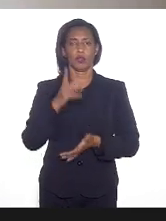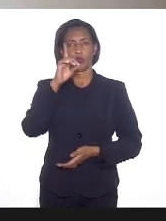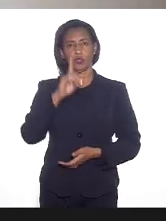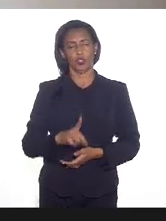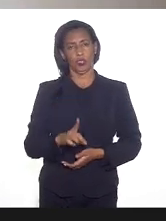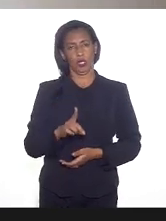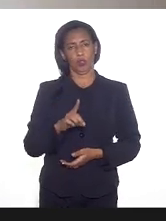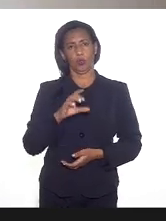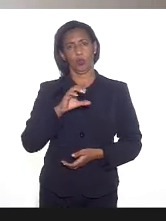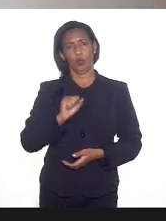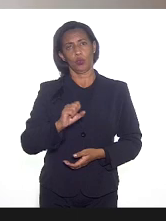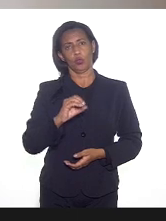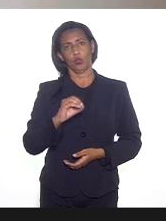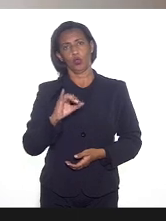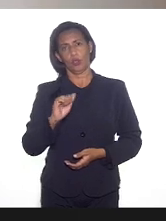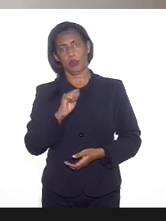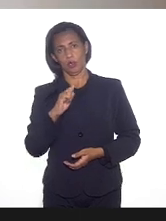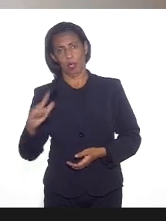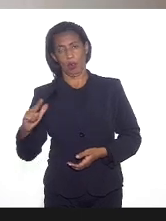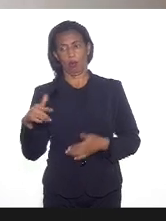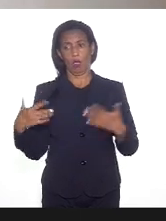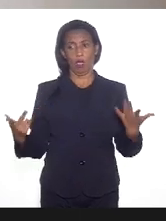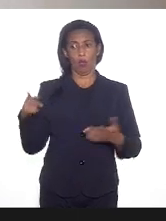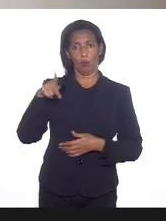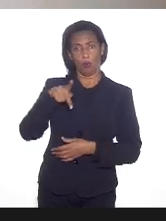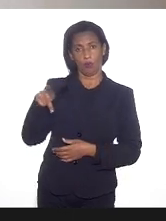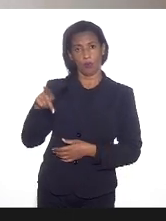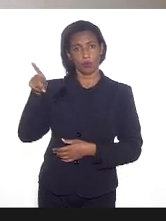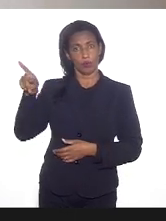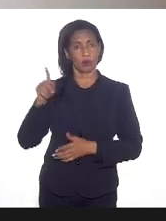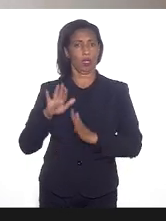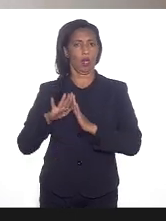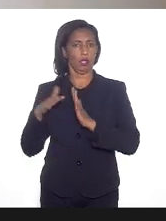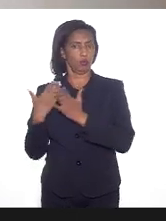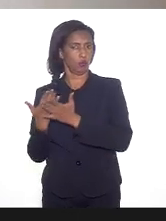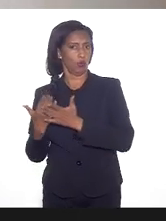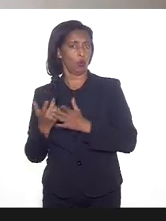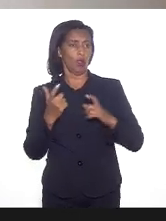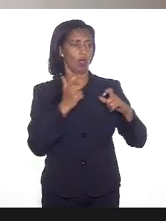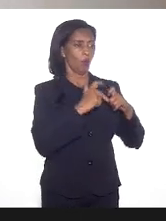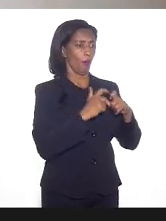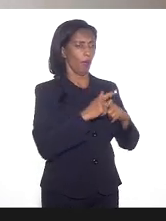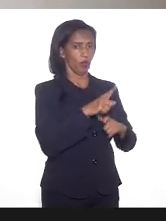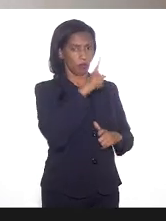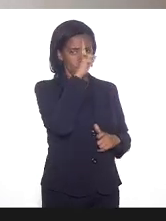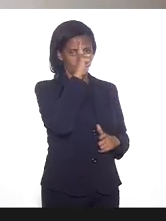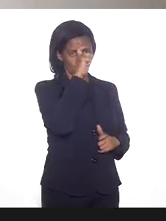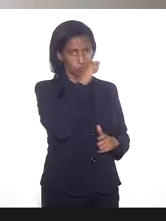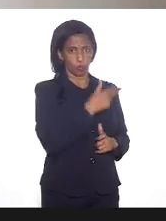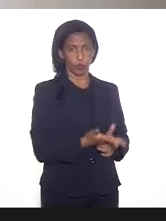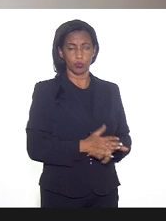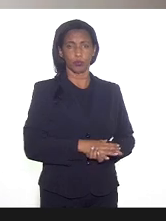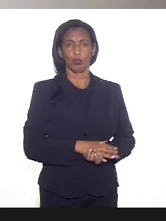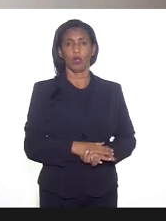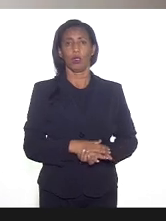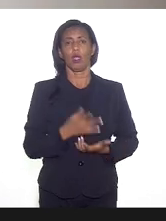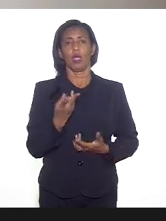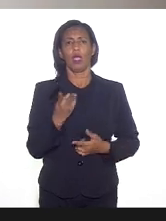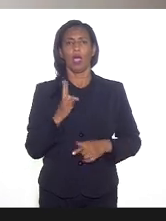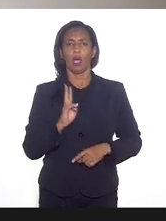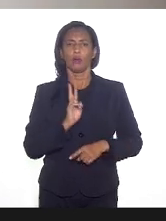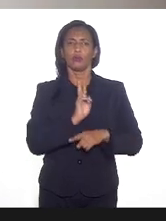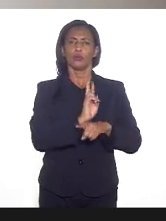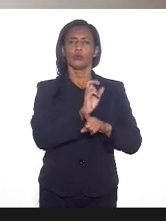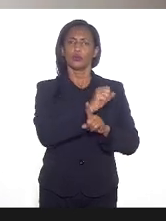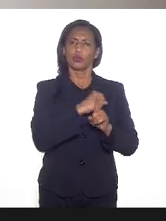sociais. É o professor que está na escola, é o médico que está no hospital, é assistente social que